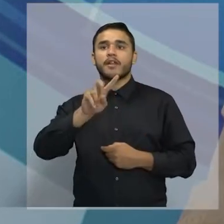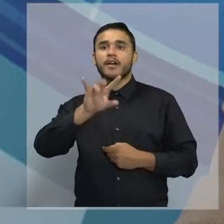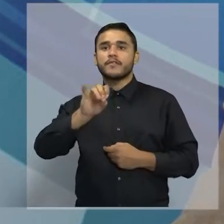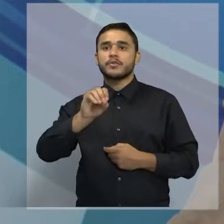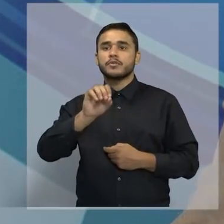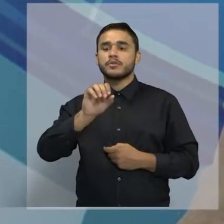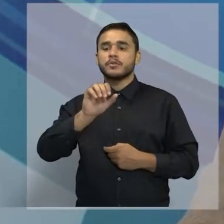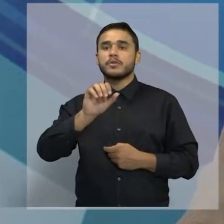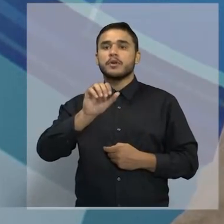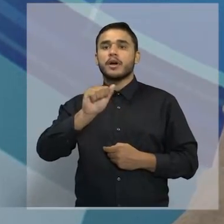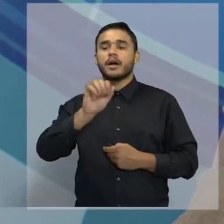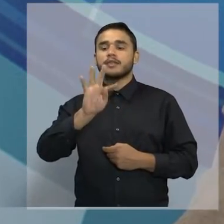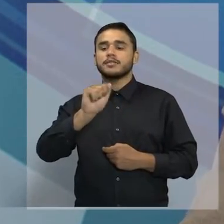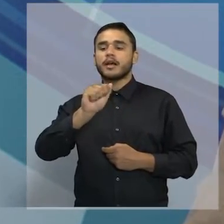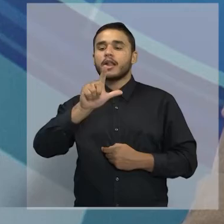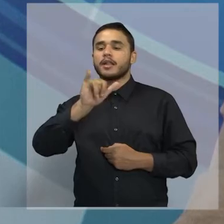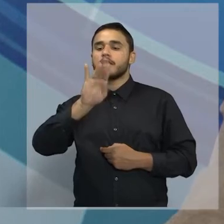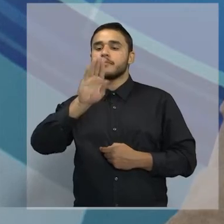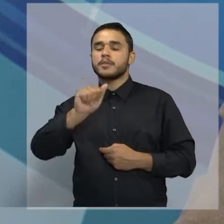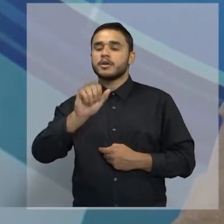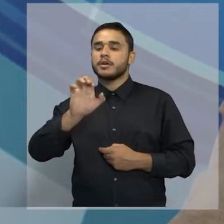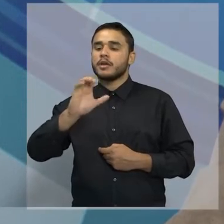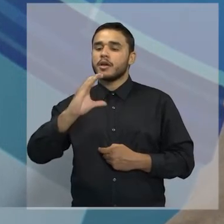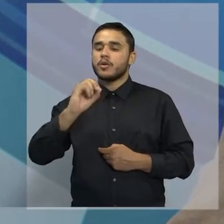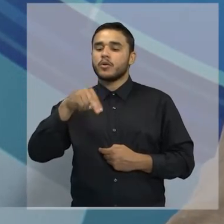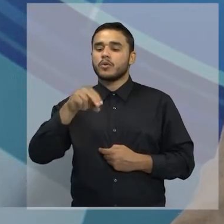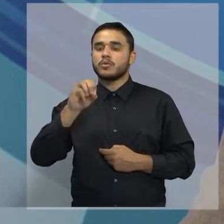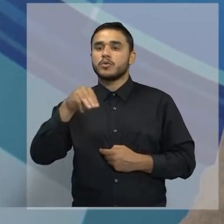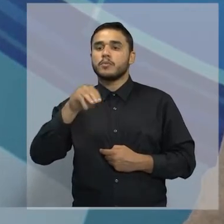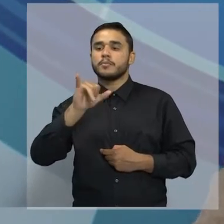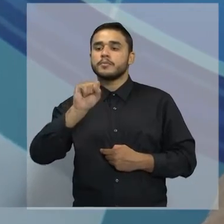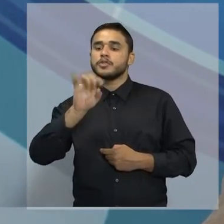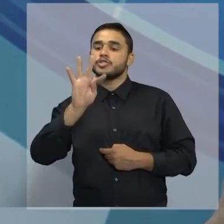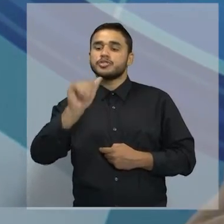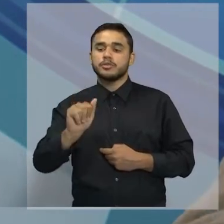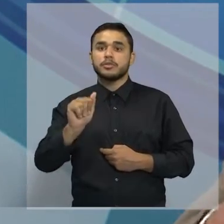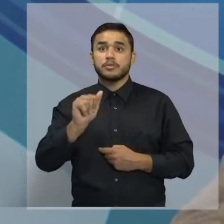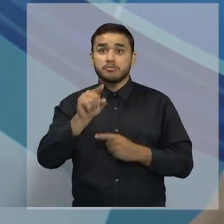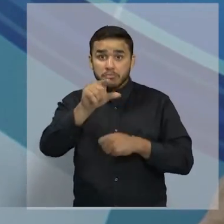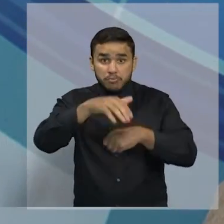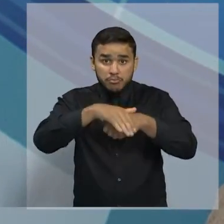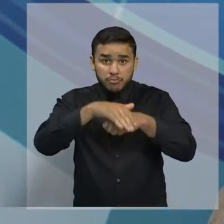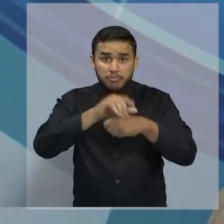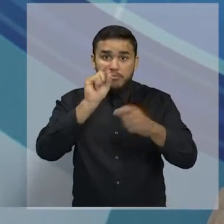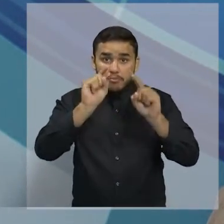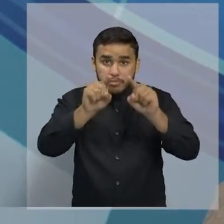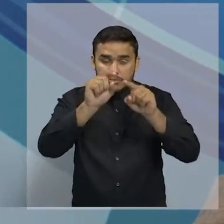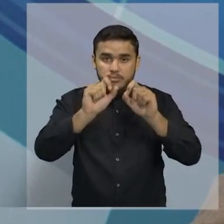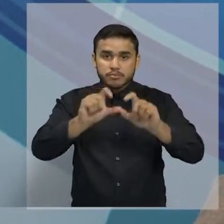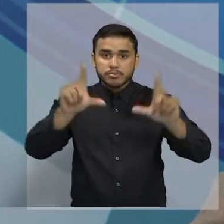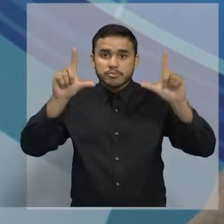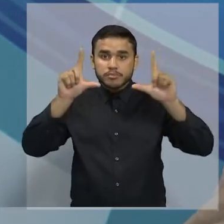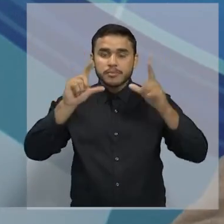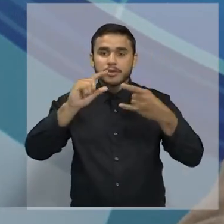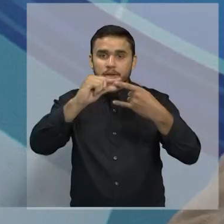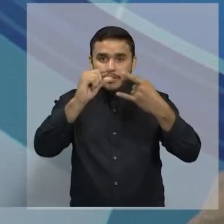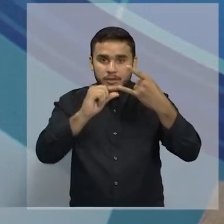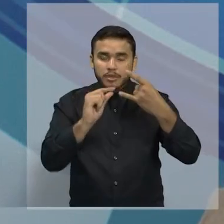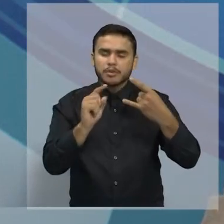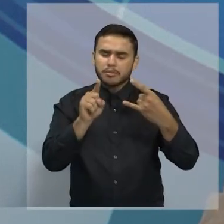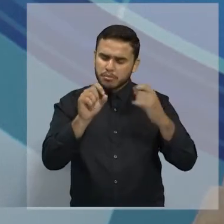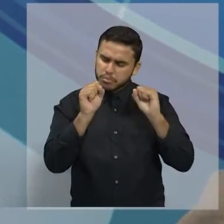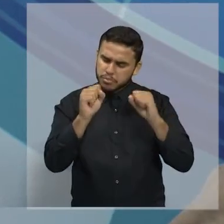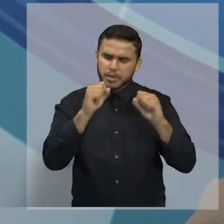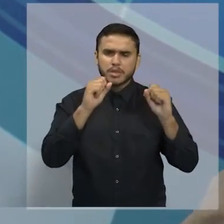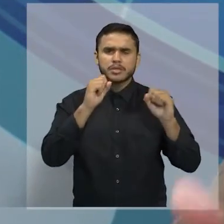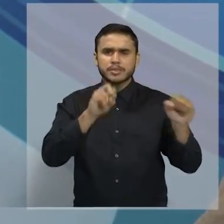Por favor, vá lá. Lá tem vários vídeos explicando todas essas questões da Previdência. Nós,